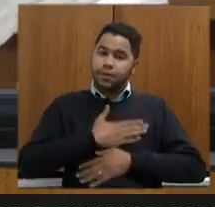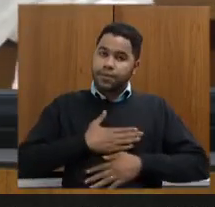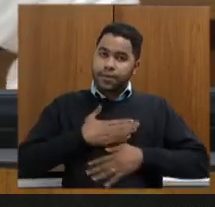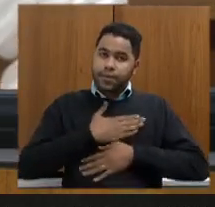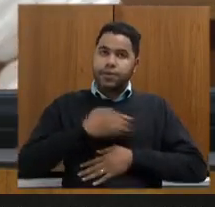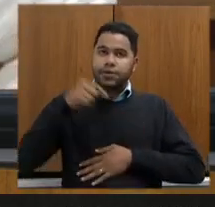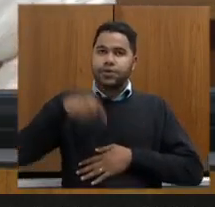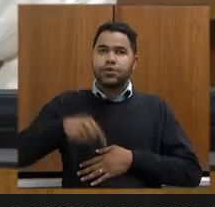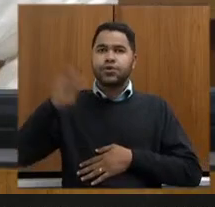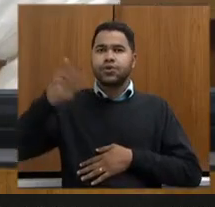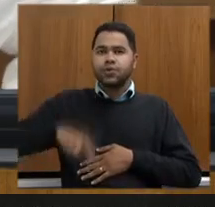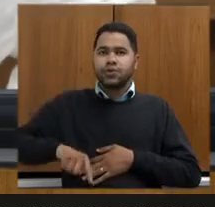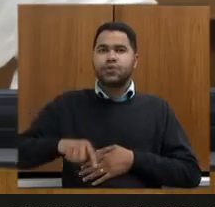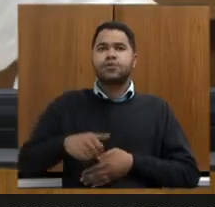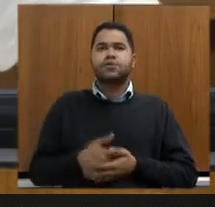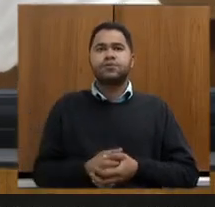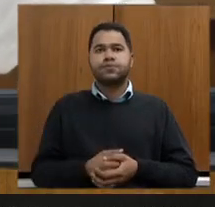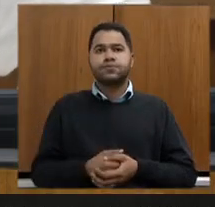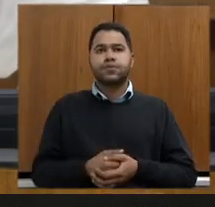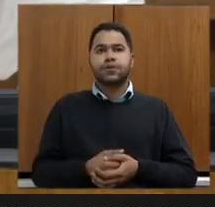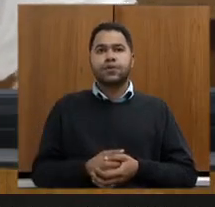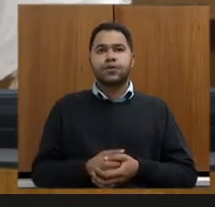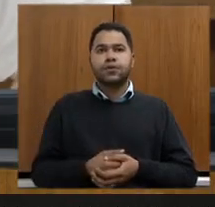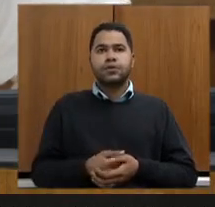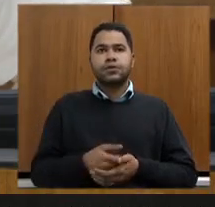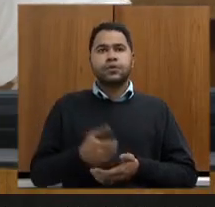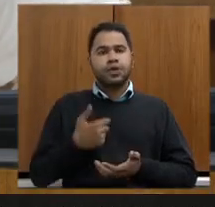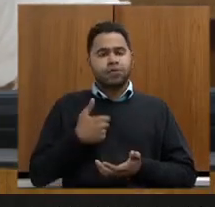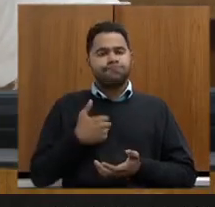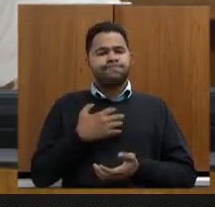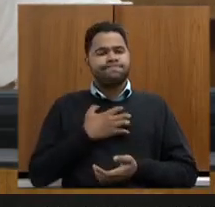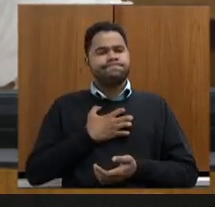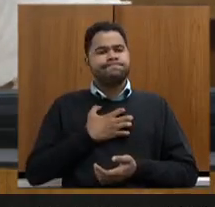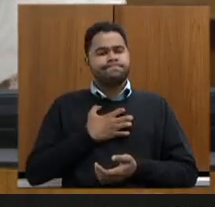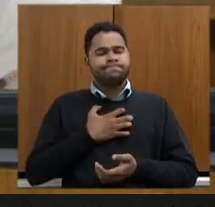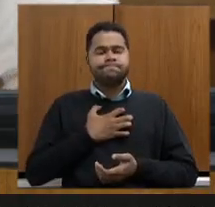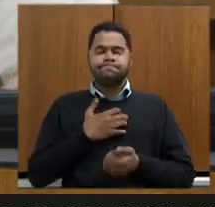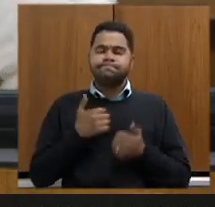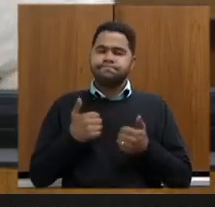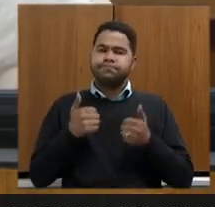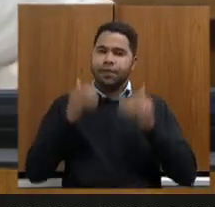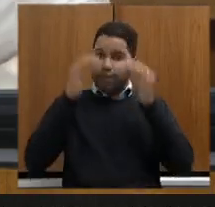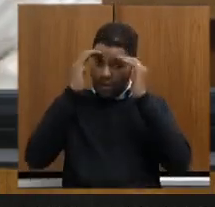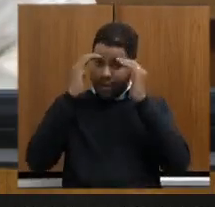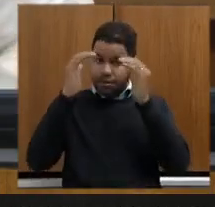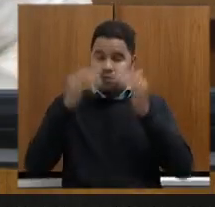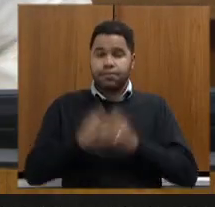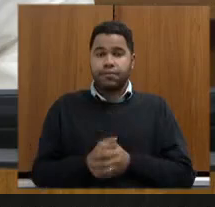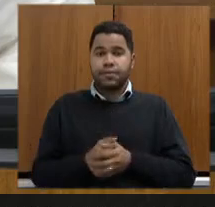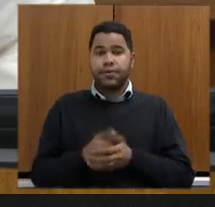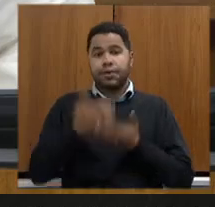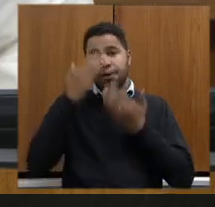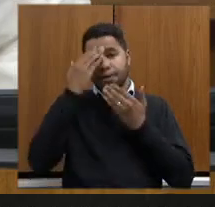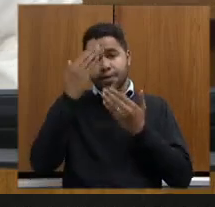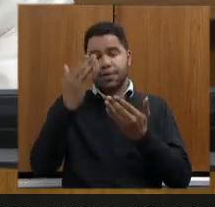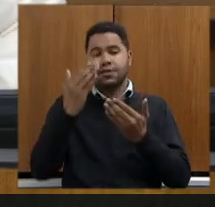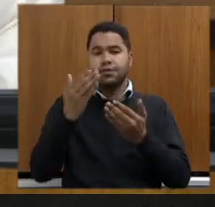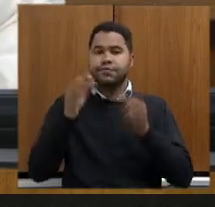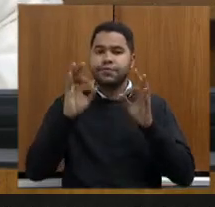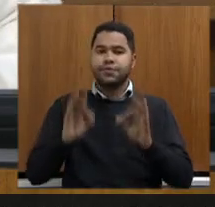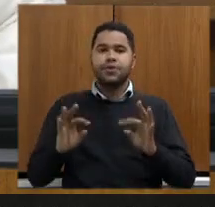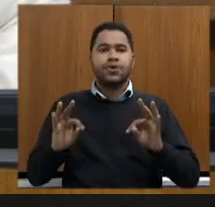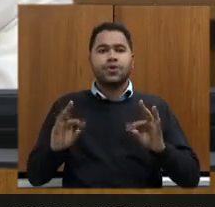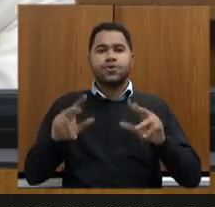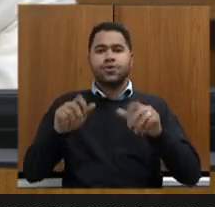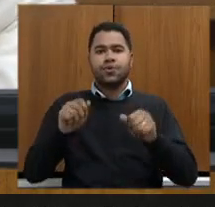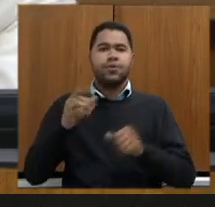tá aqui novamente nessa casa pela qual tenho tanto apreço tanta tanto respeito a enorme mente a